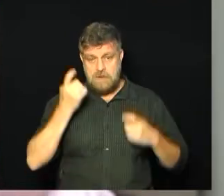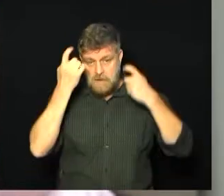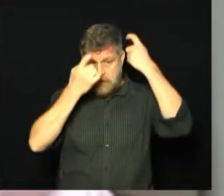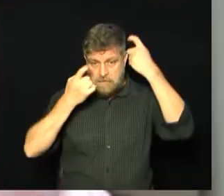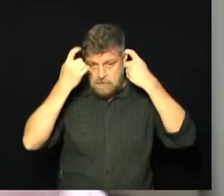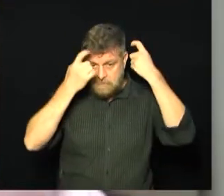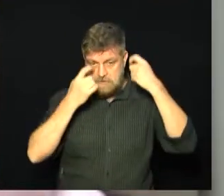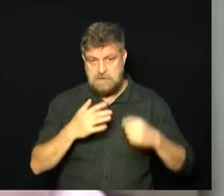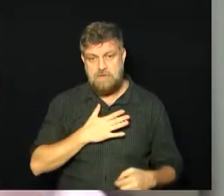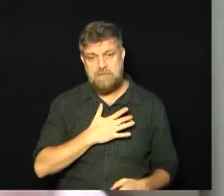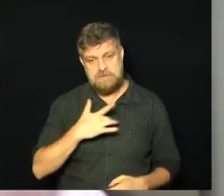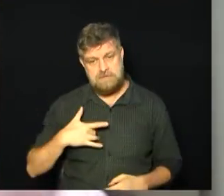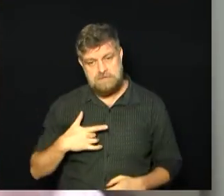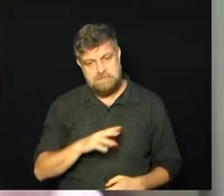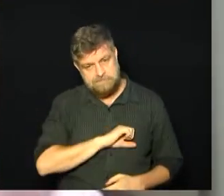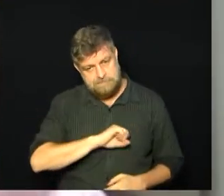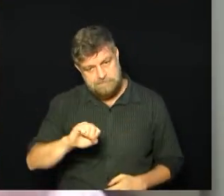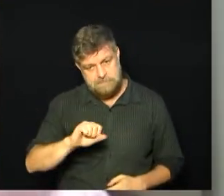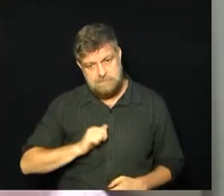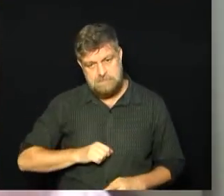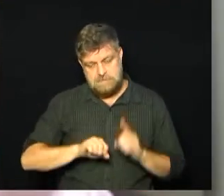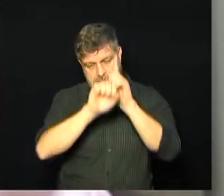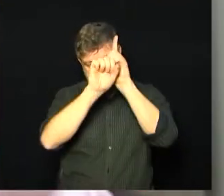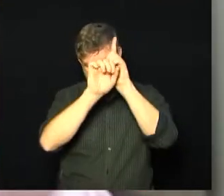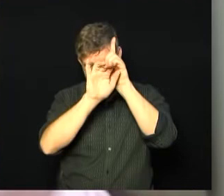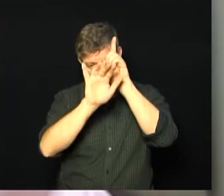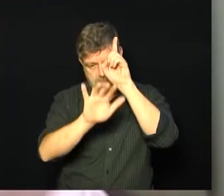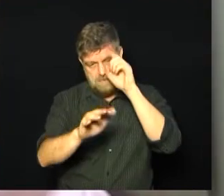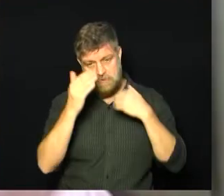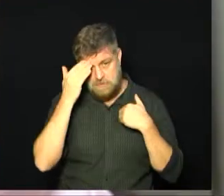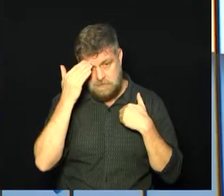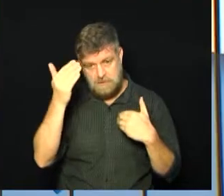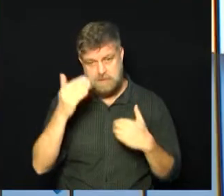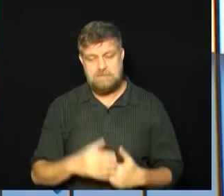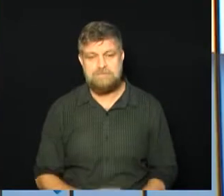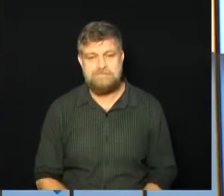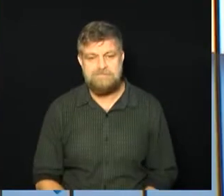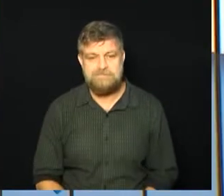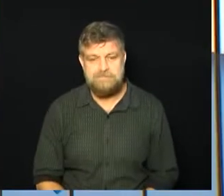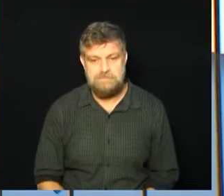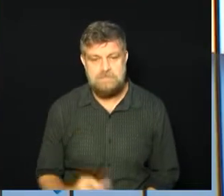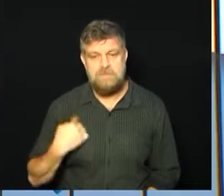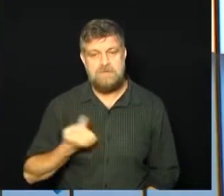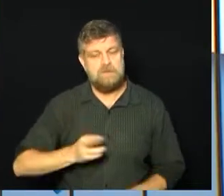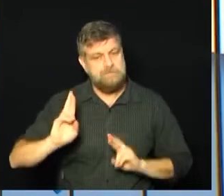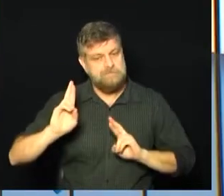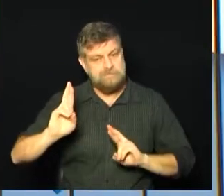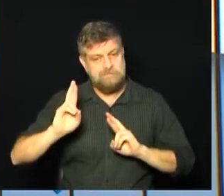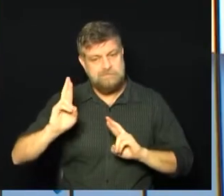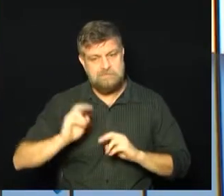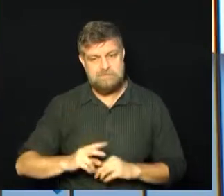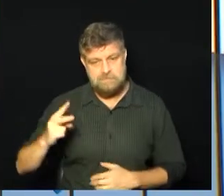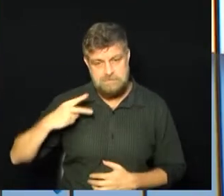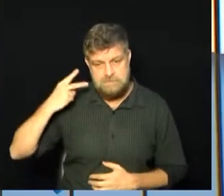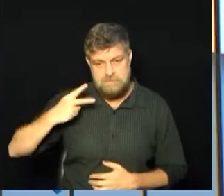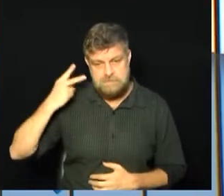preocupações comigo. Valeu, gente. Deus abençoe a cada um de vocês. Obrigado. E a gente espera também que o vereador